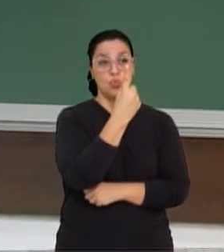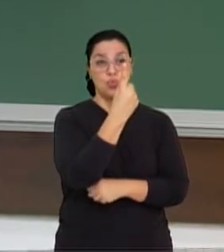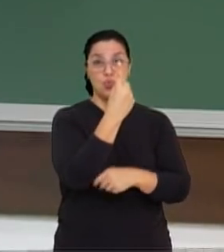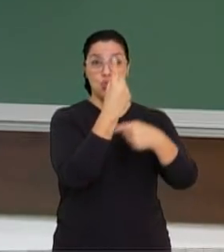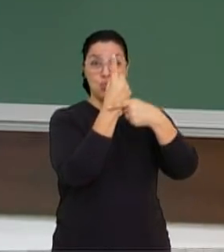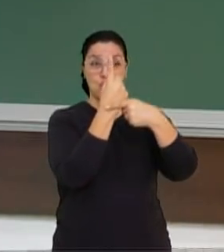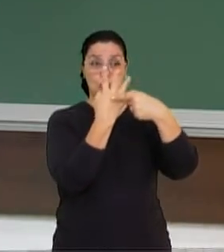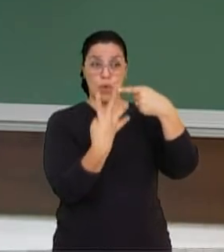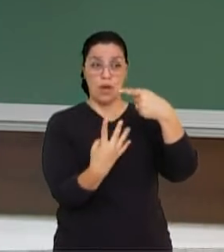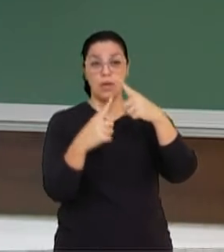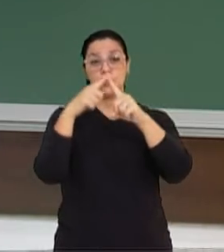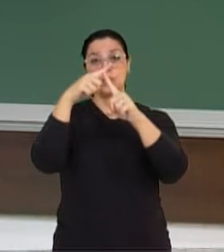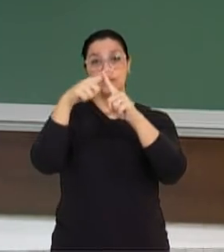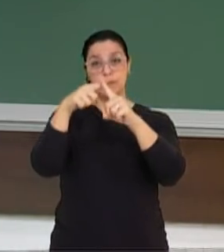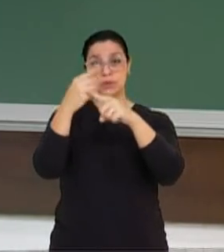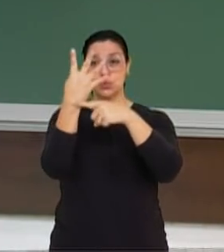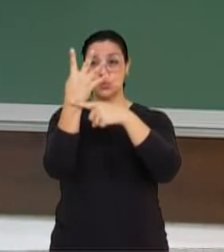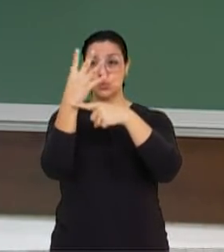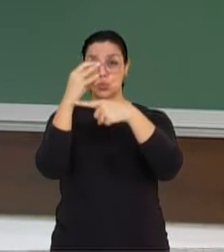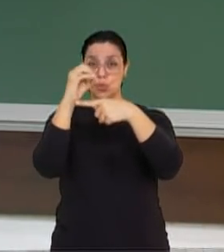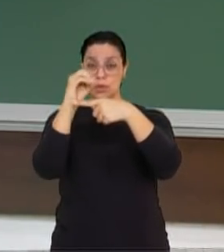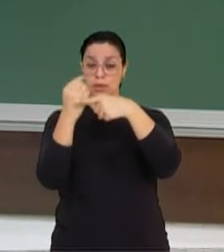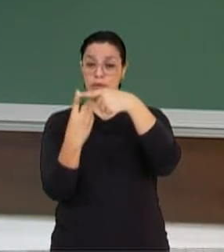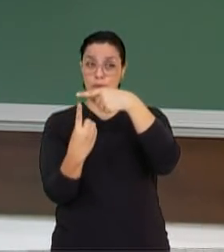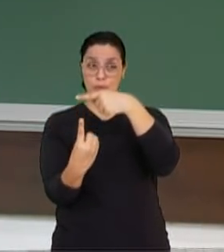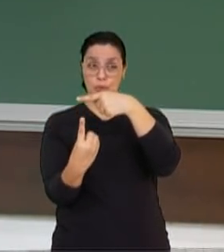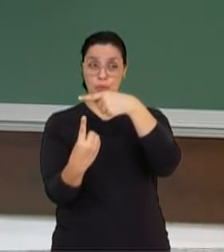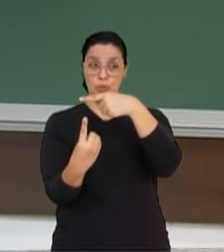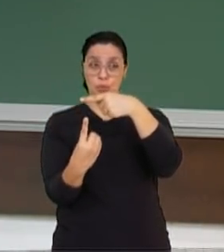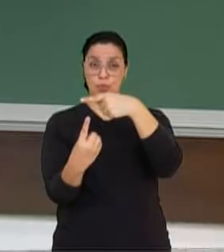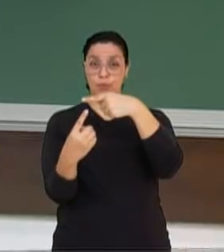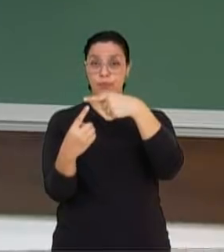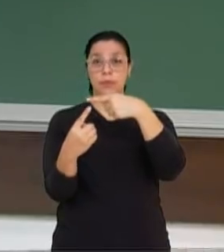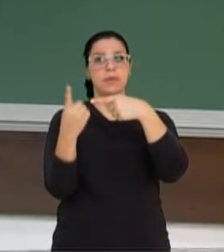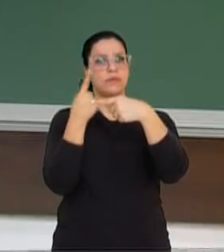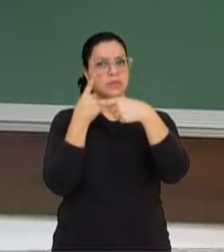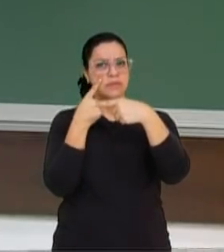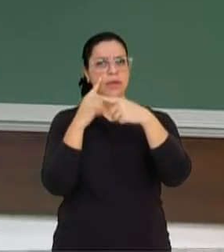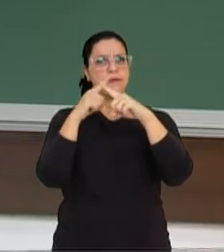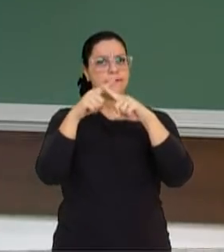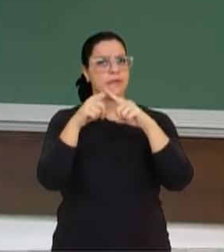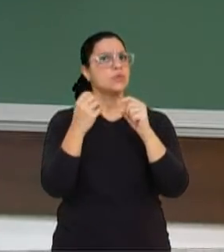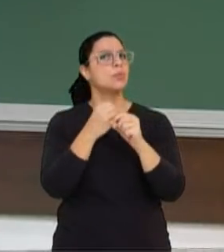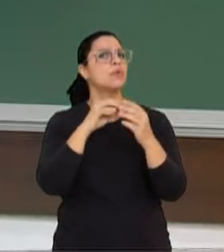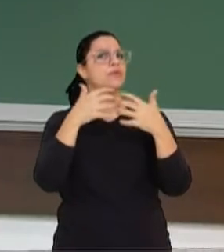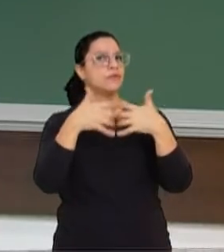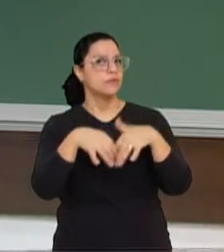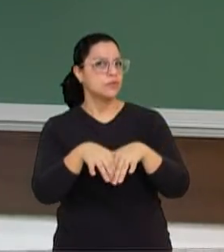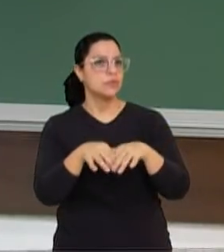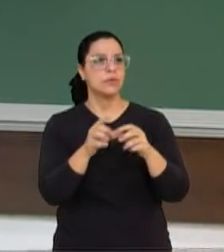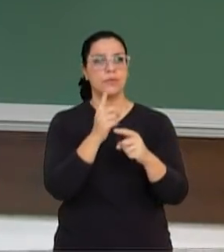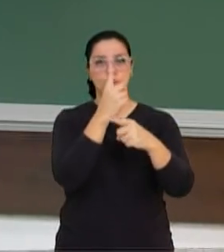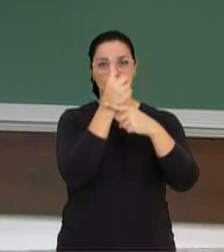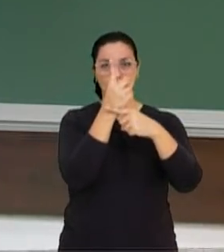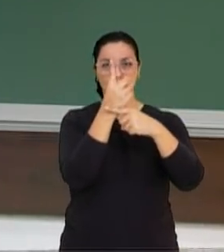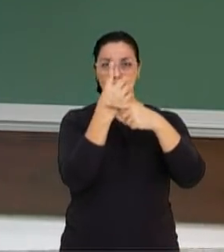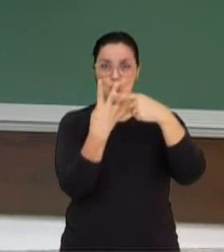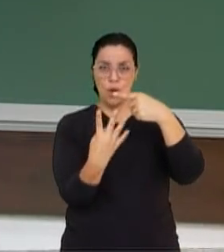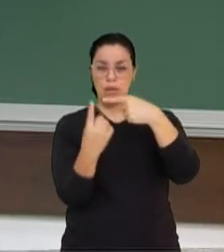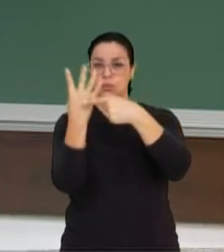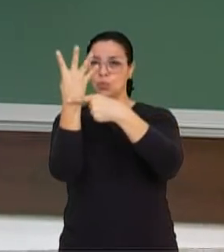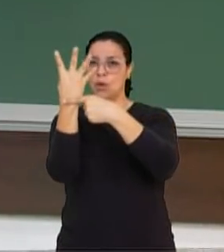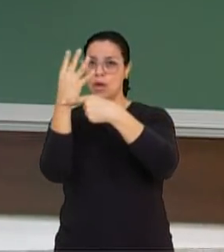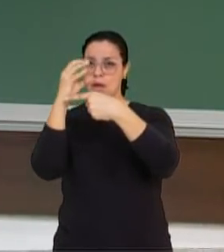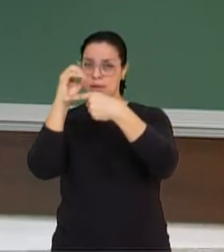Então, coloquei o 1 aqui embaixo do 40 para vocês verem como que nós realizamos essa multiplicação, tá? 1 vezes 40